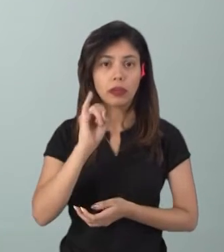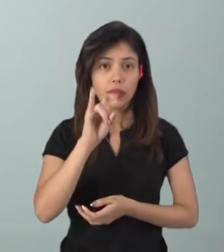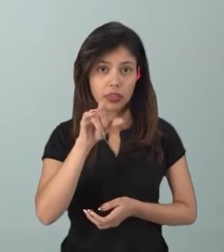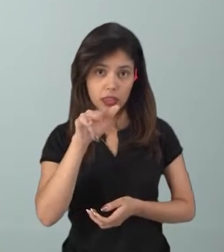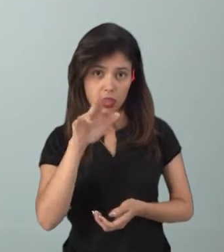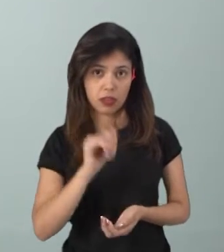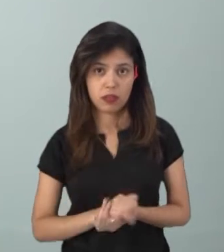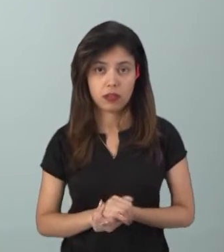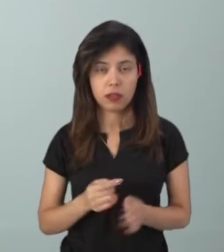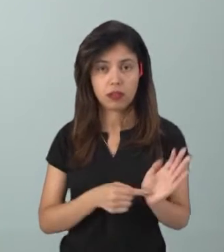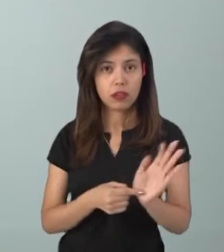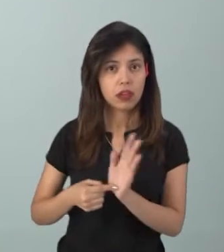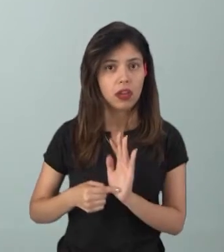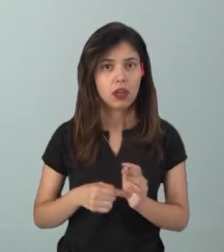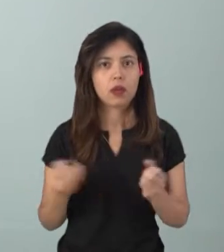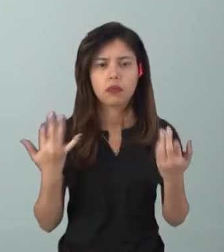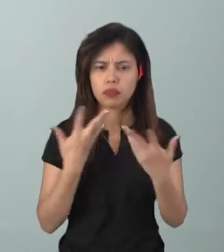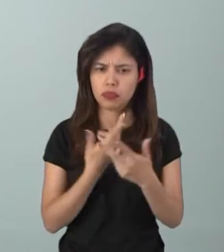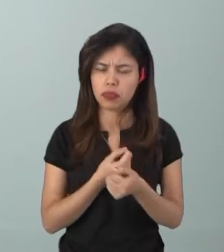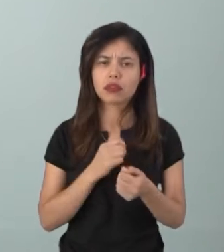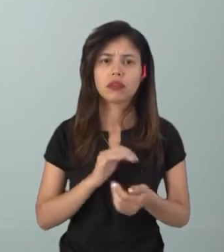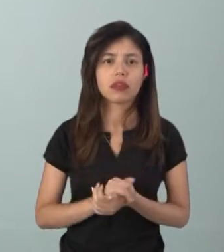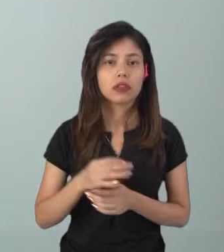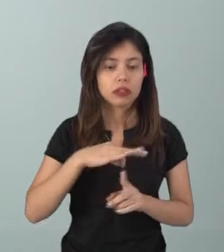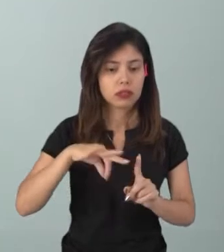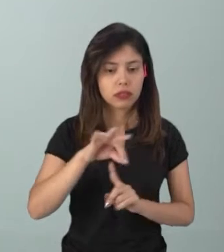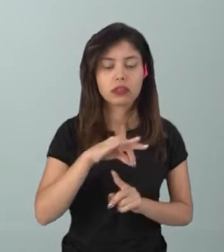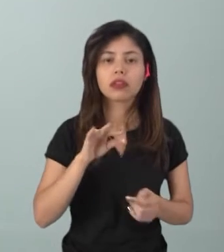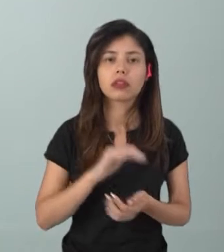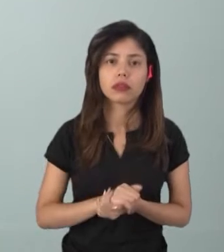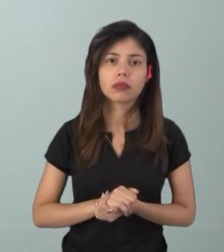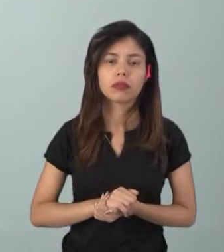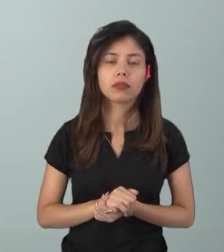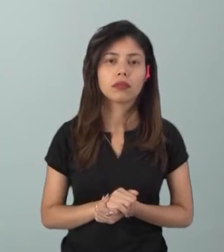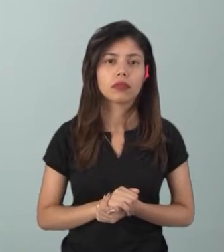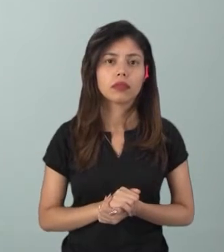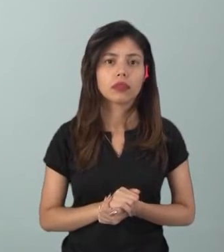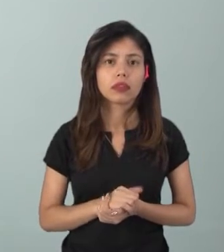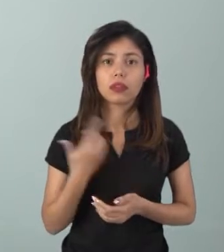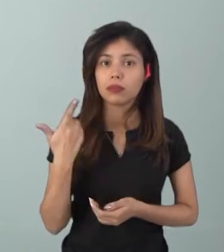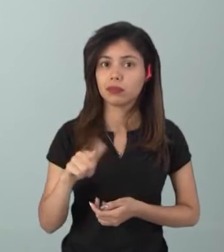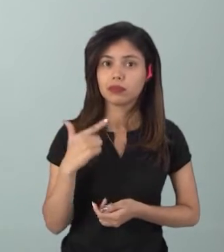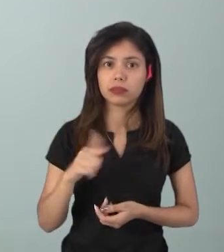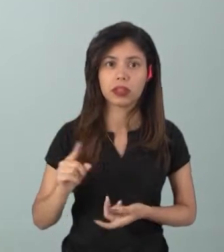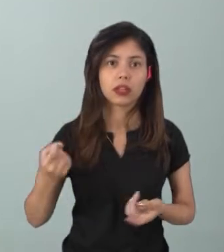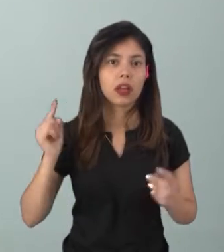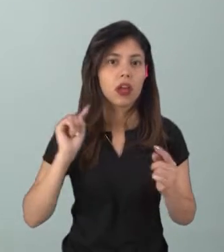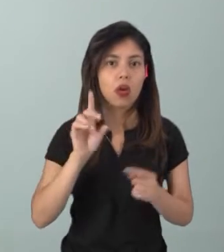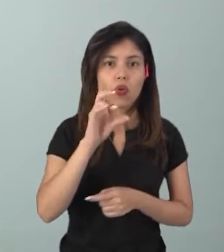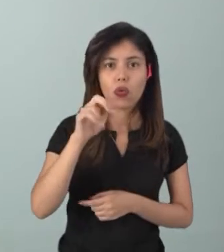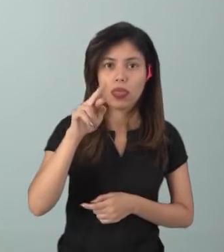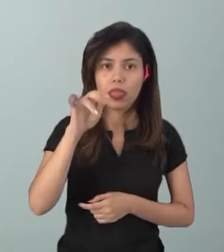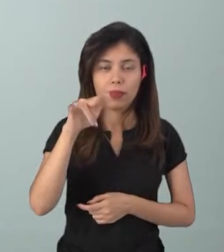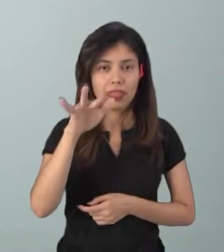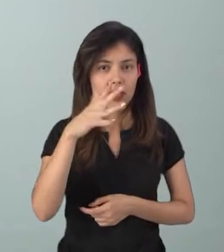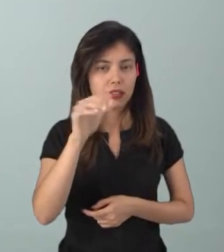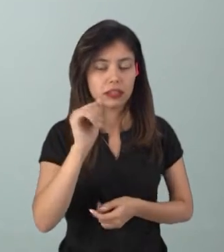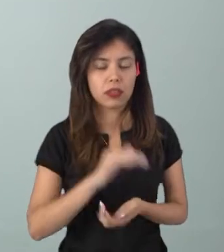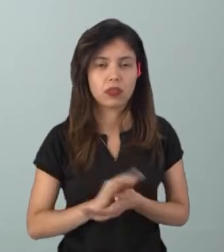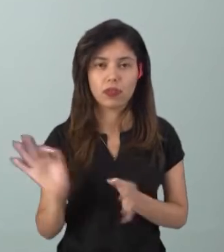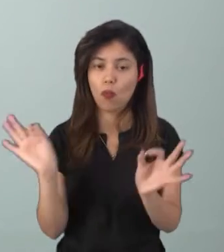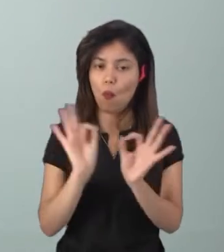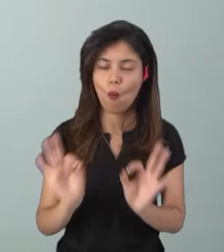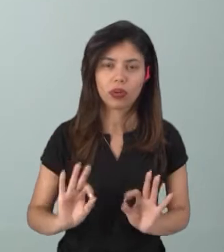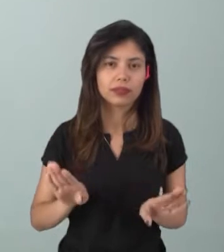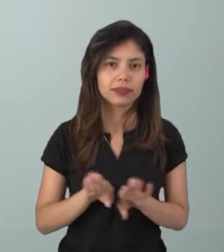de demonstrar o belo, de demonstrar o que é santo, o que é puro, que não tem contaminação com o profano.